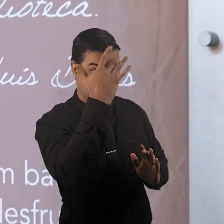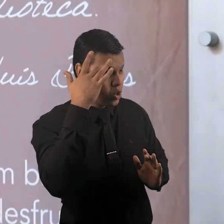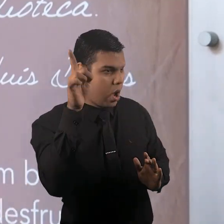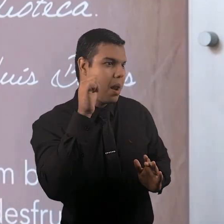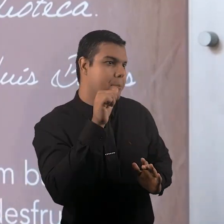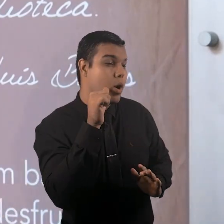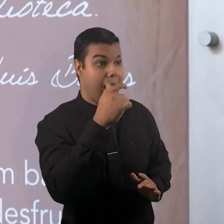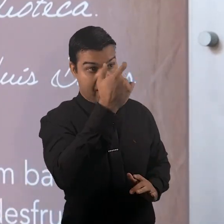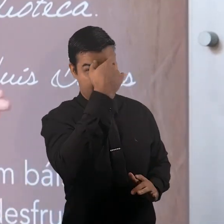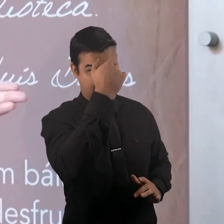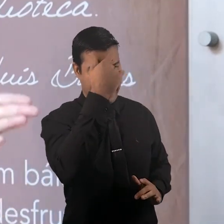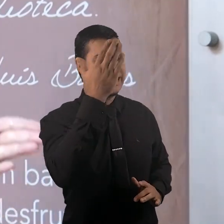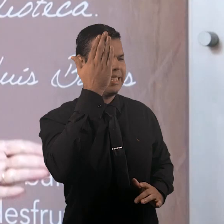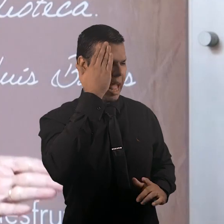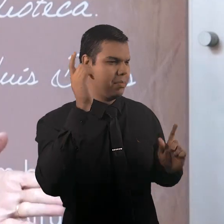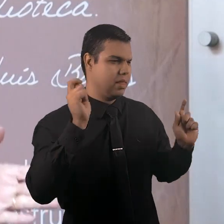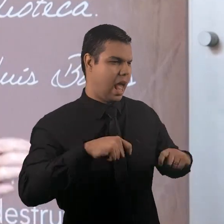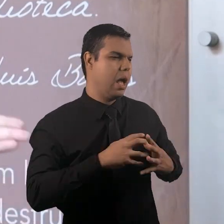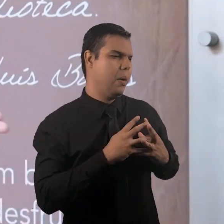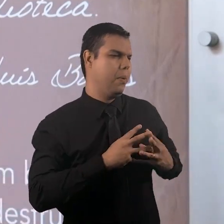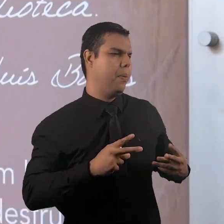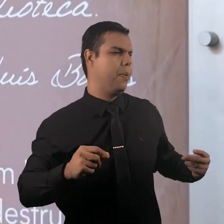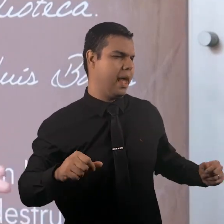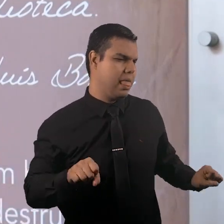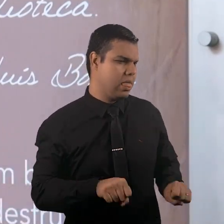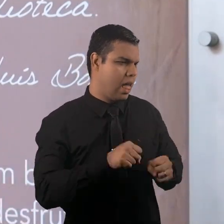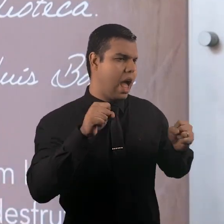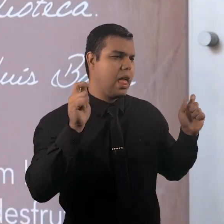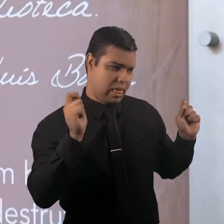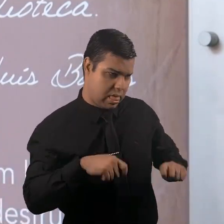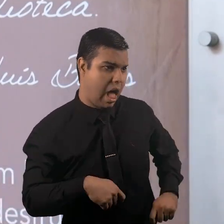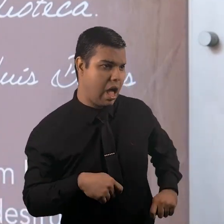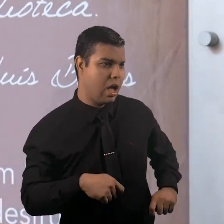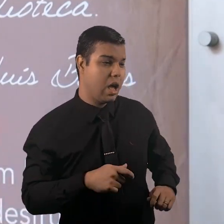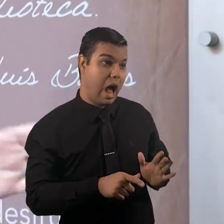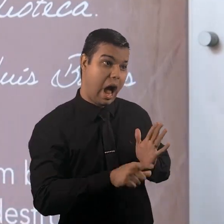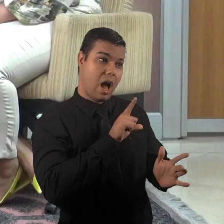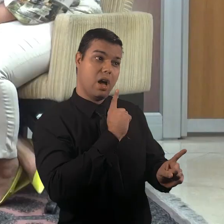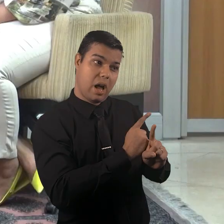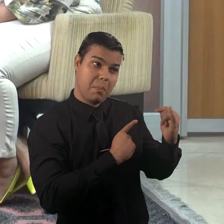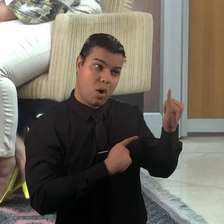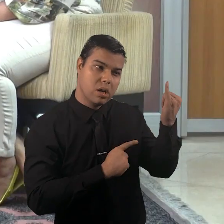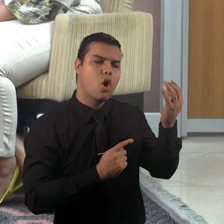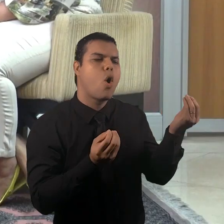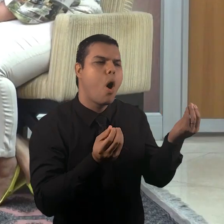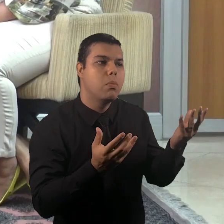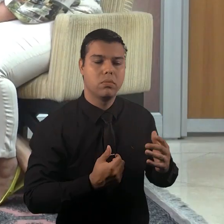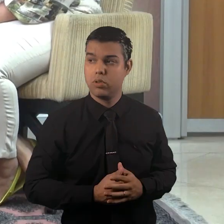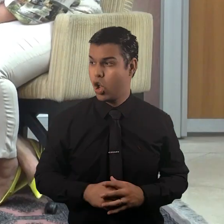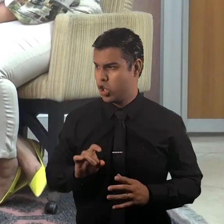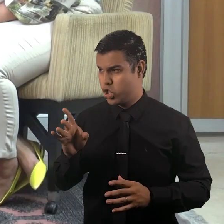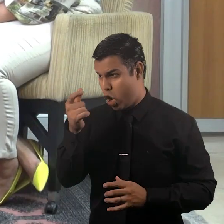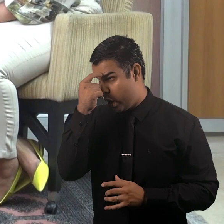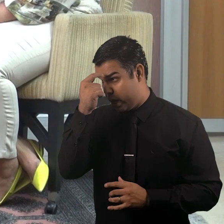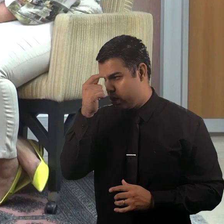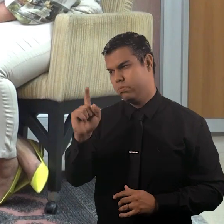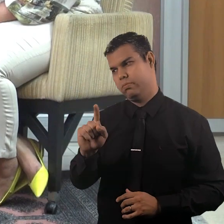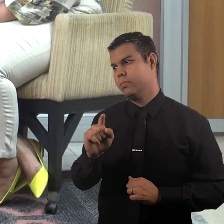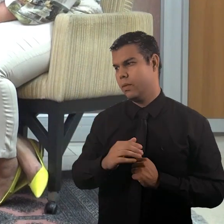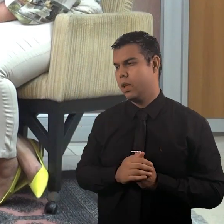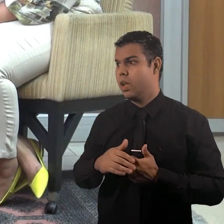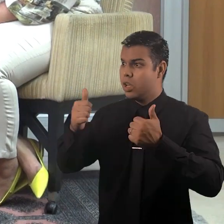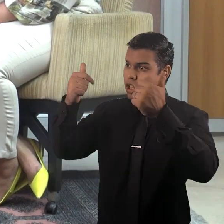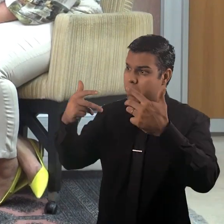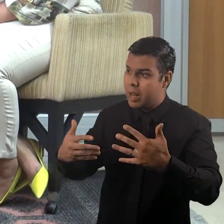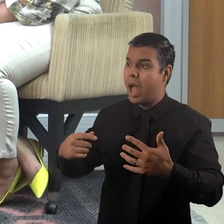para que as mulheres entendam que essa é uma doença curável na maioria dos casos e o diagnóstico precoce é fundamental? Não é só uma questão de consciência, né? E a gente